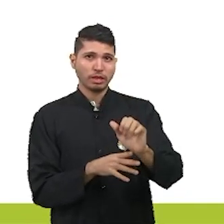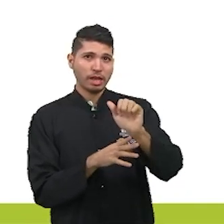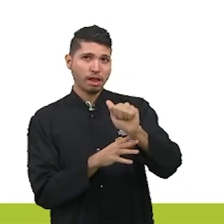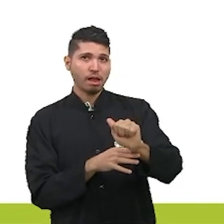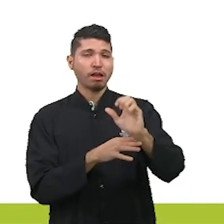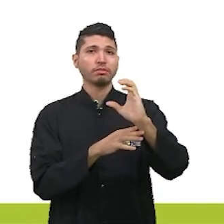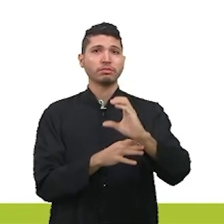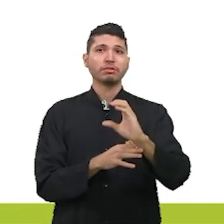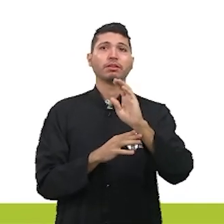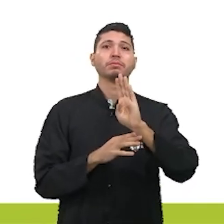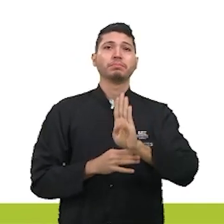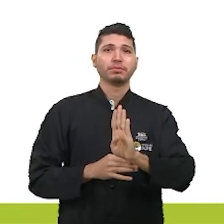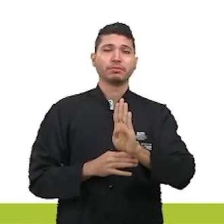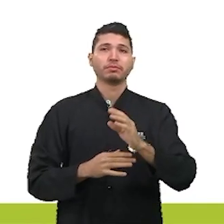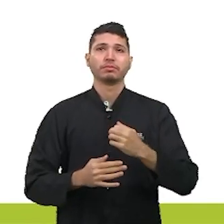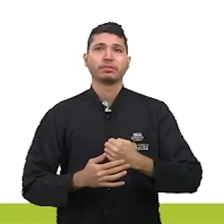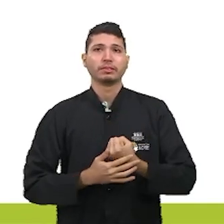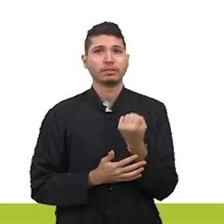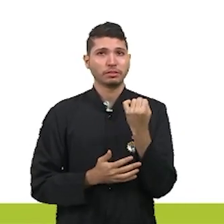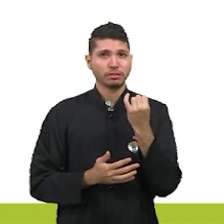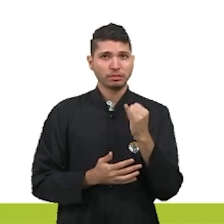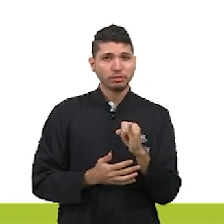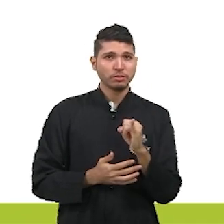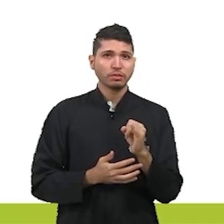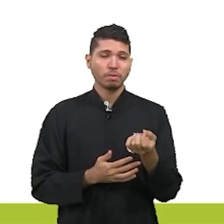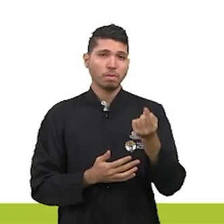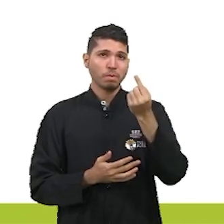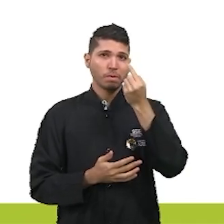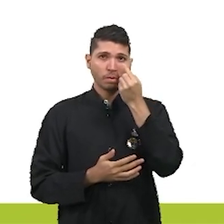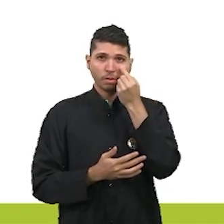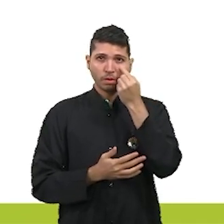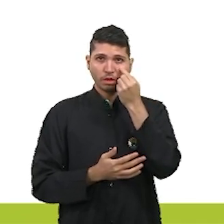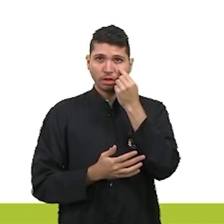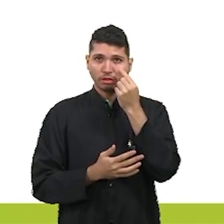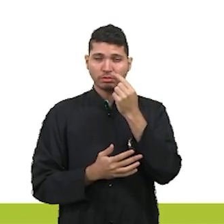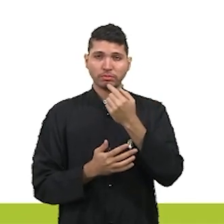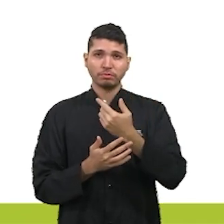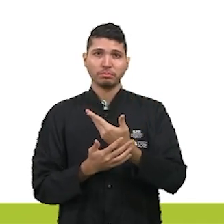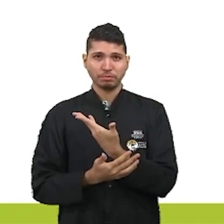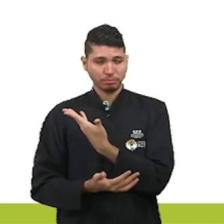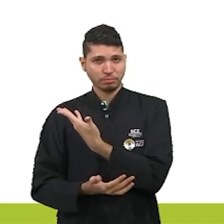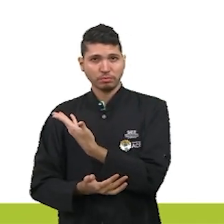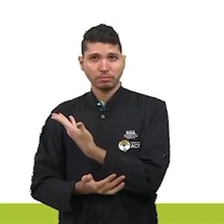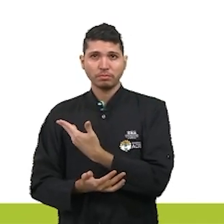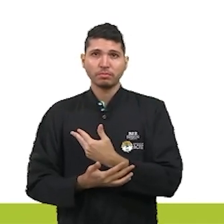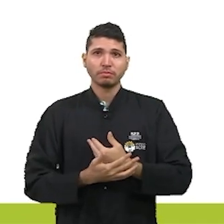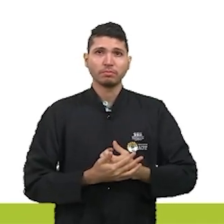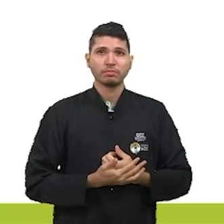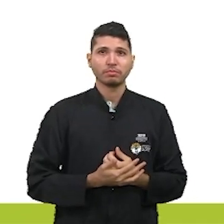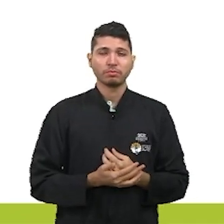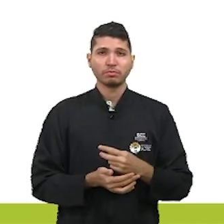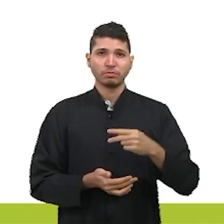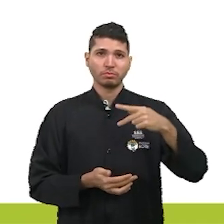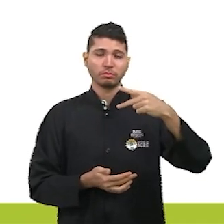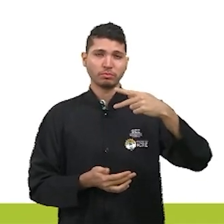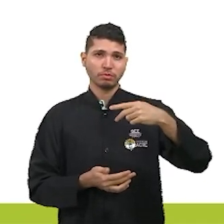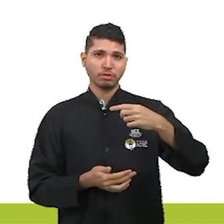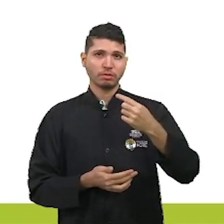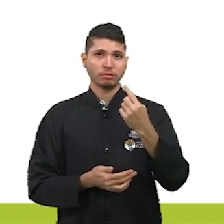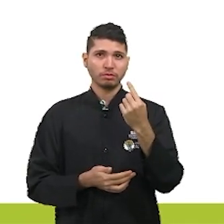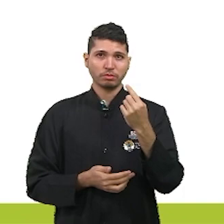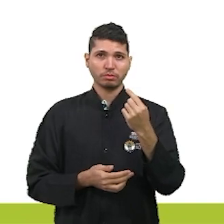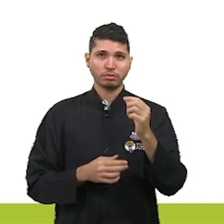Se você olhar do ponto de vista de organização, essas duas organizações são